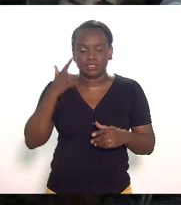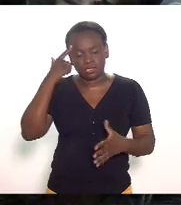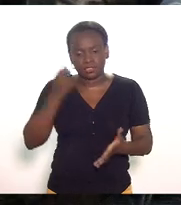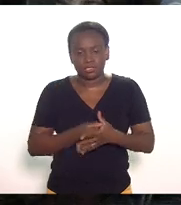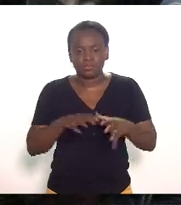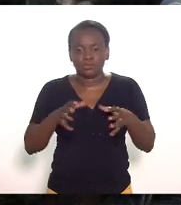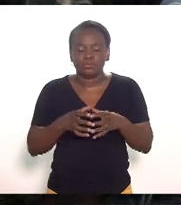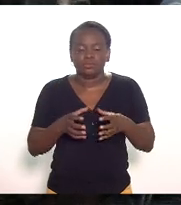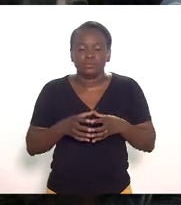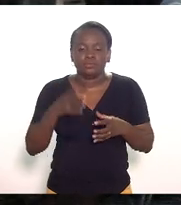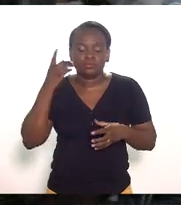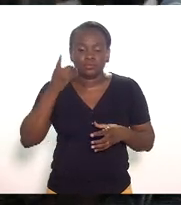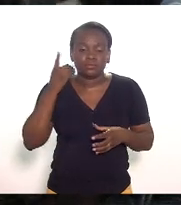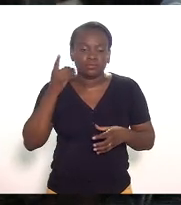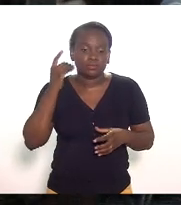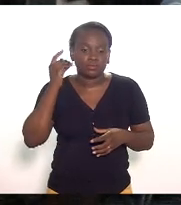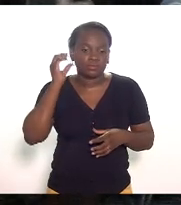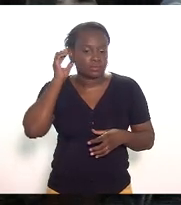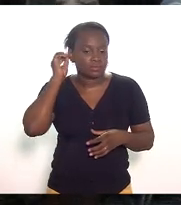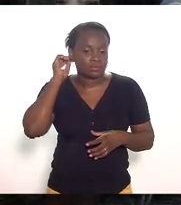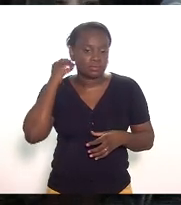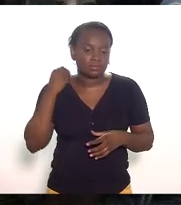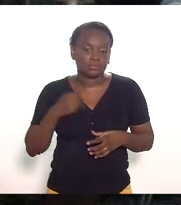parecer, deputado